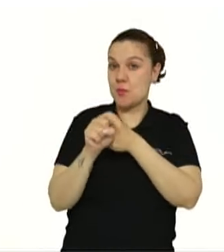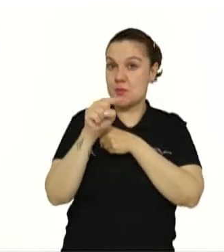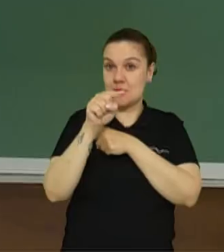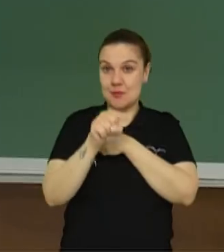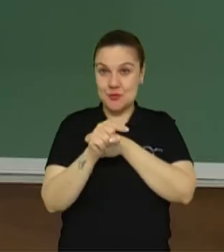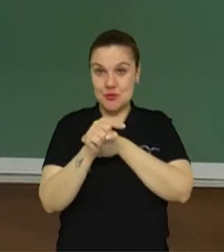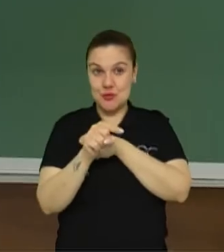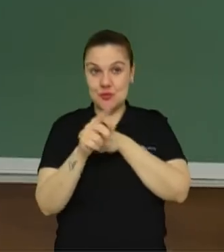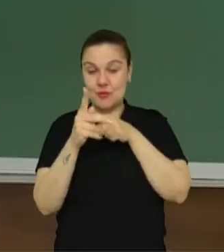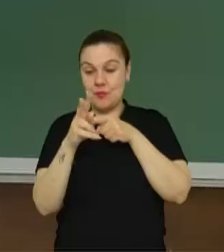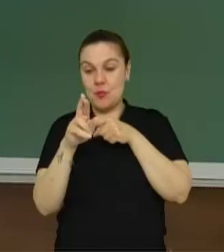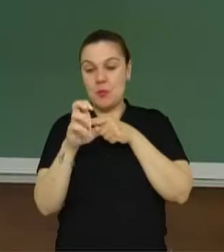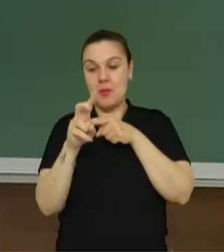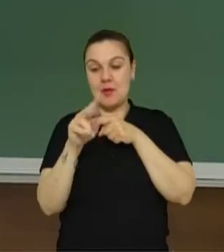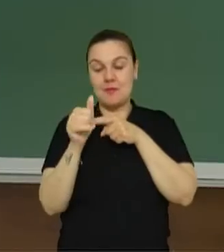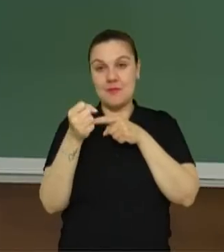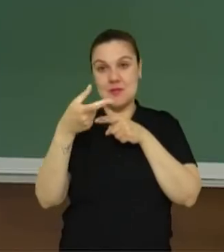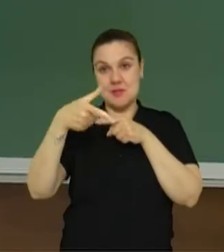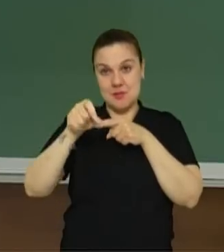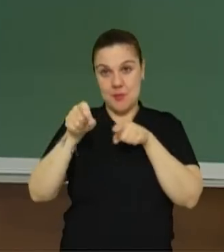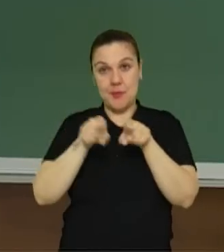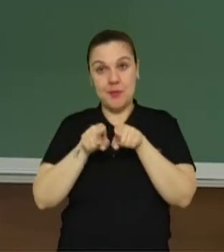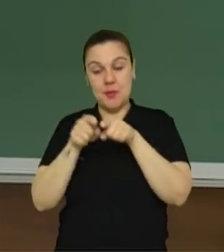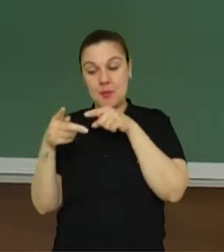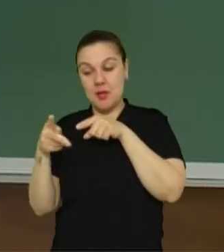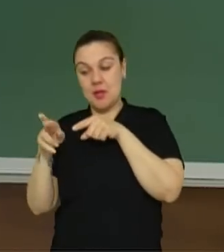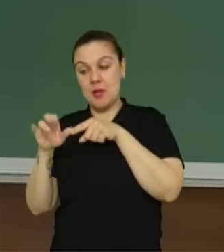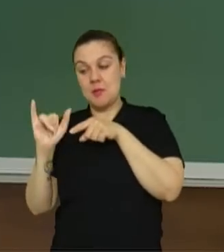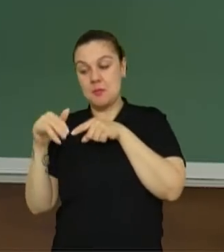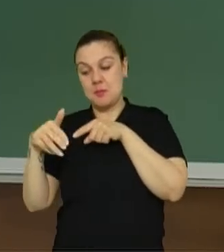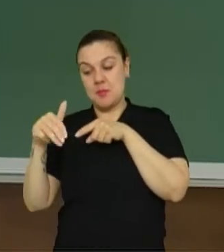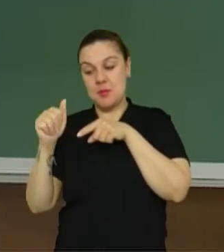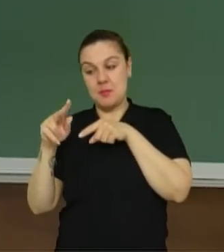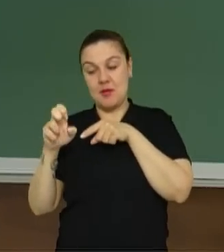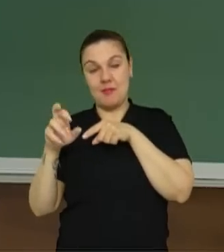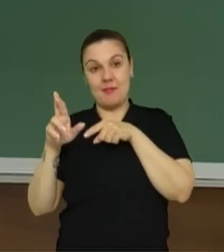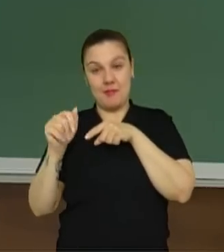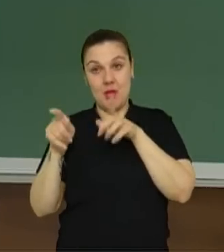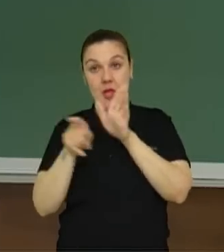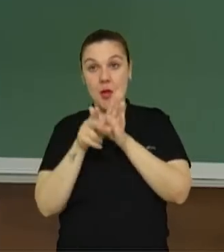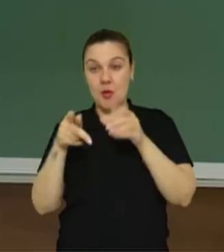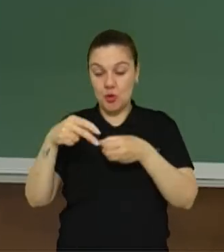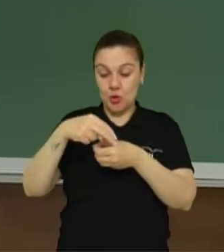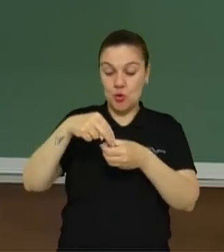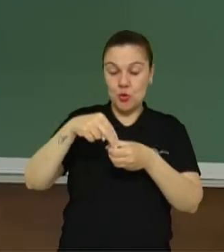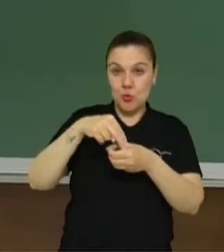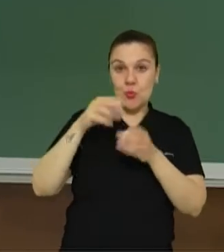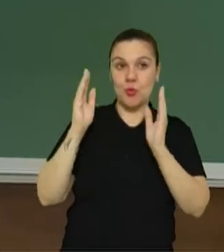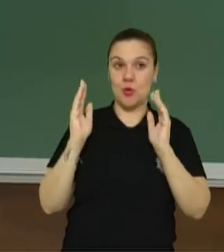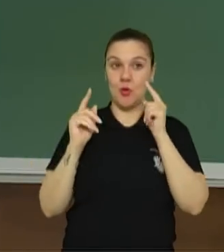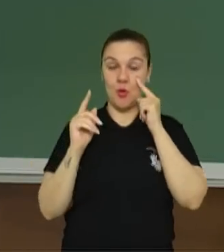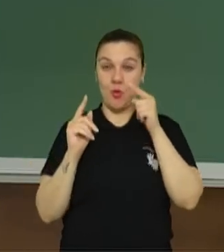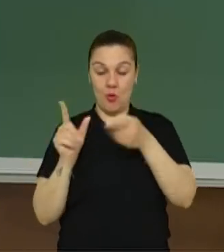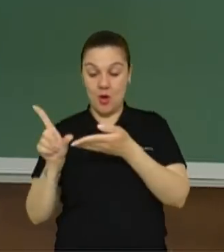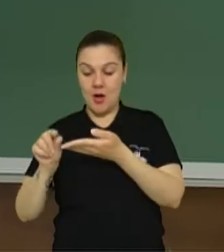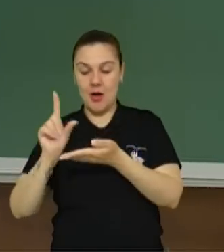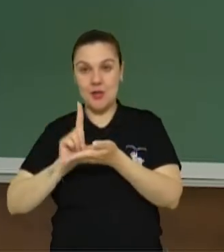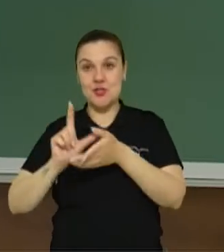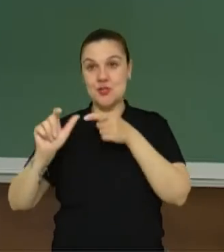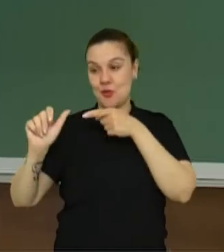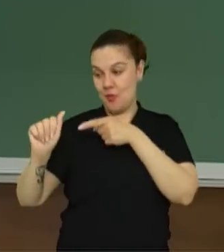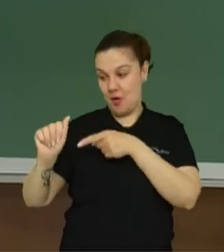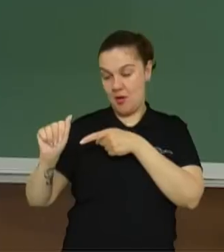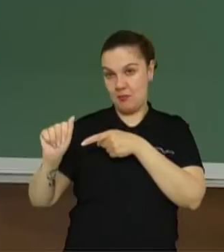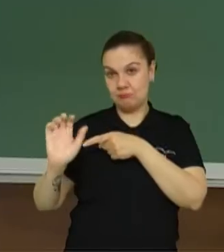previsão e primavera, tá? São núcleos do sujeito. Por quê? Repare que aqui eu tenho um artigo